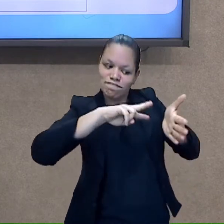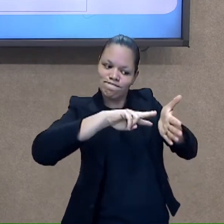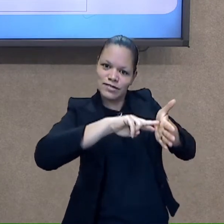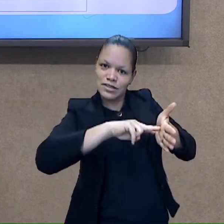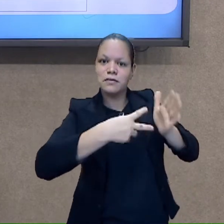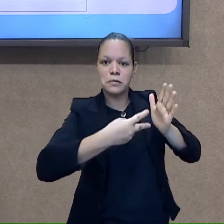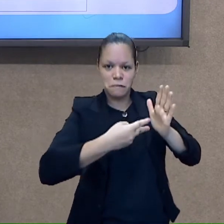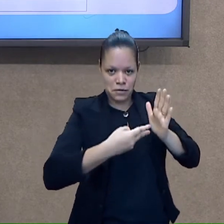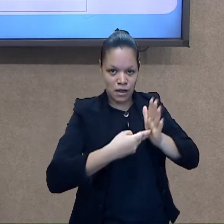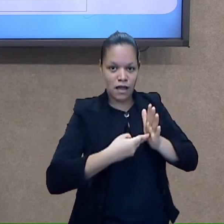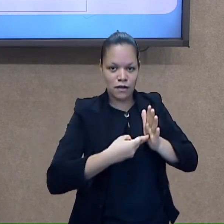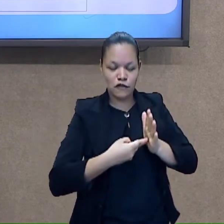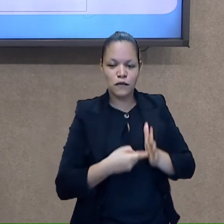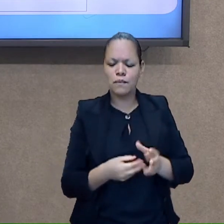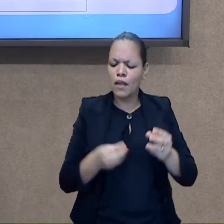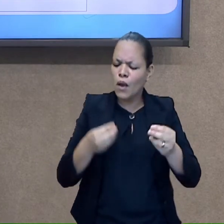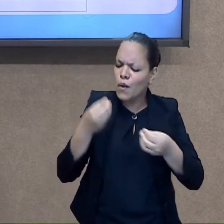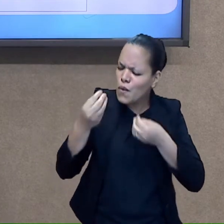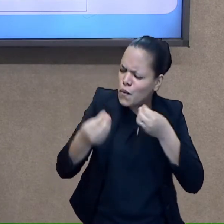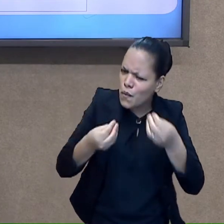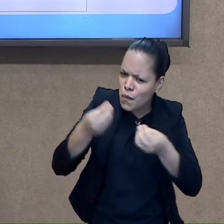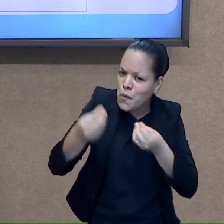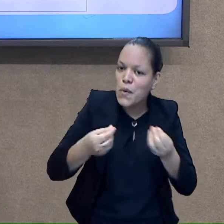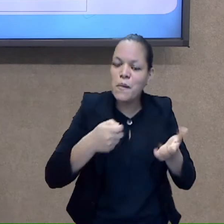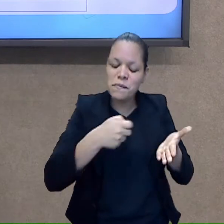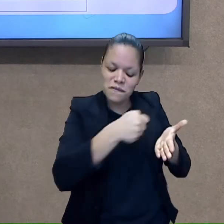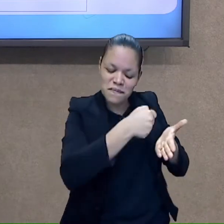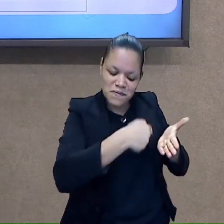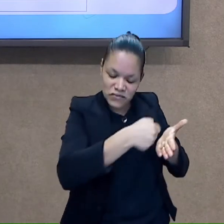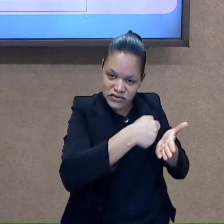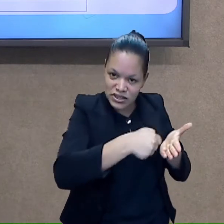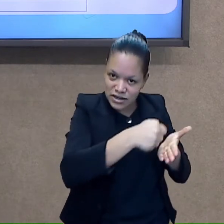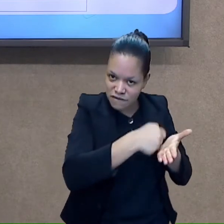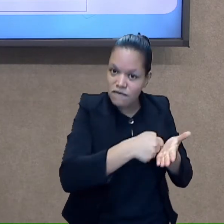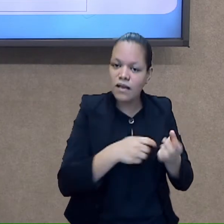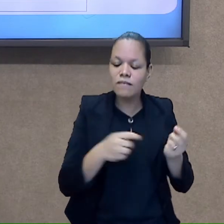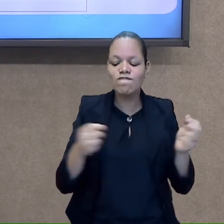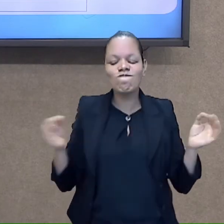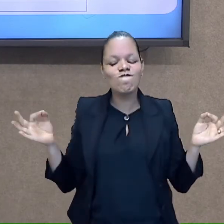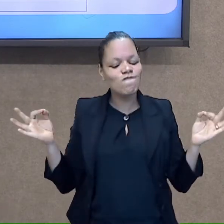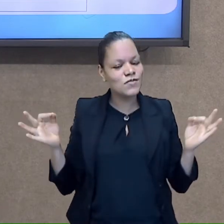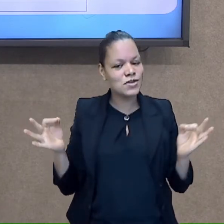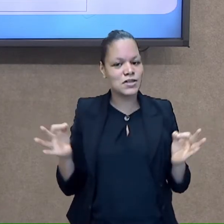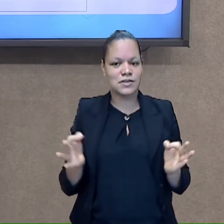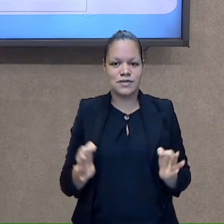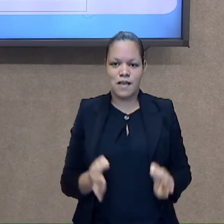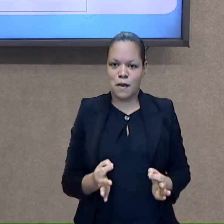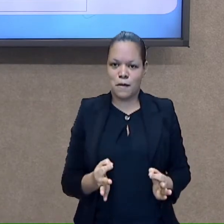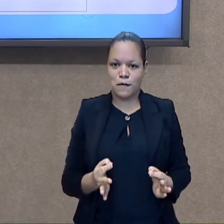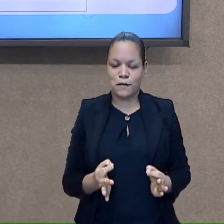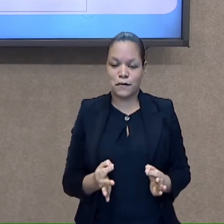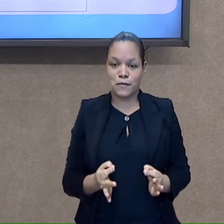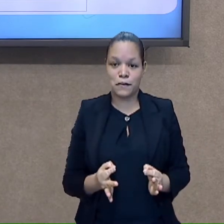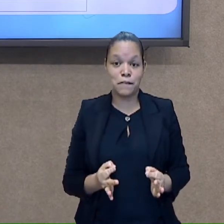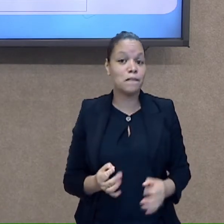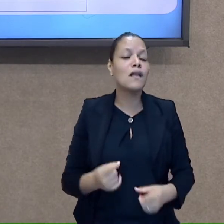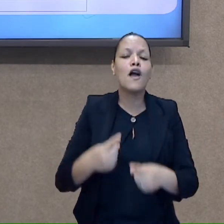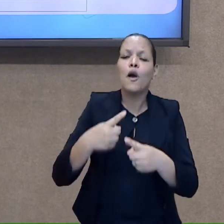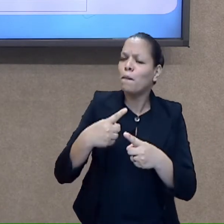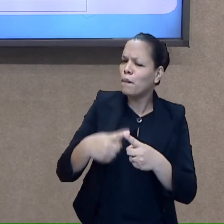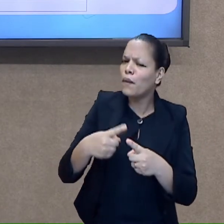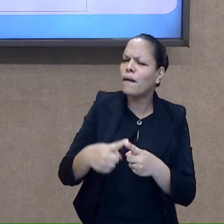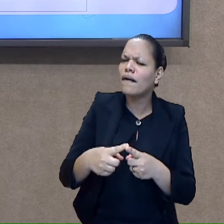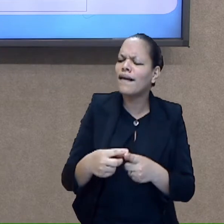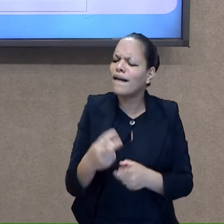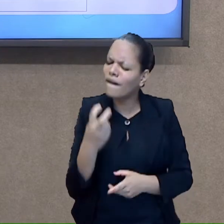fim. Então, essa é a forma correta da gente falar no geral aqui, porque a forma correta deles lá no interior, para